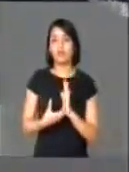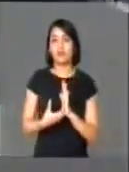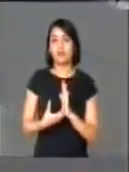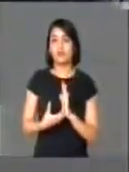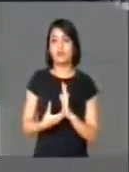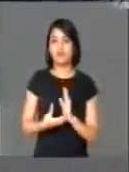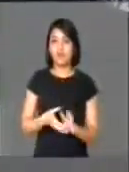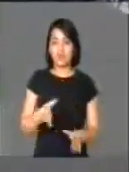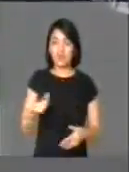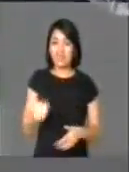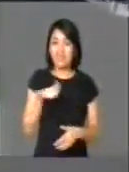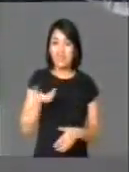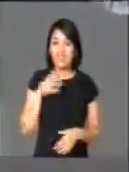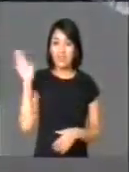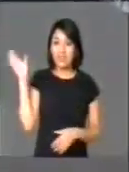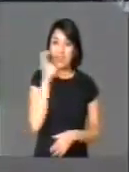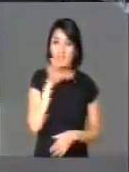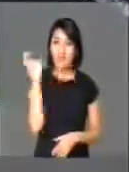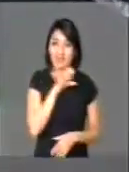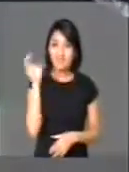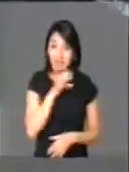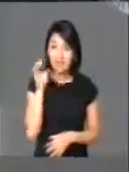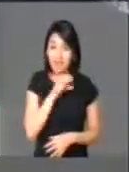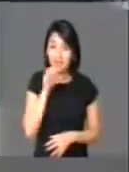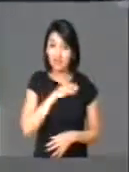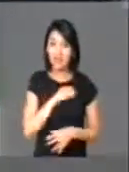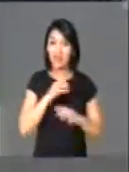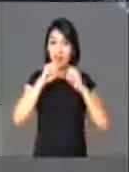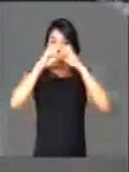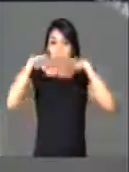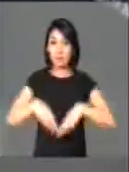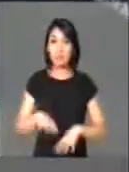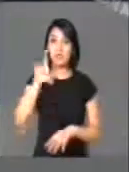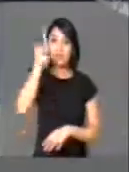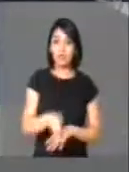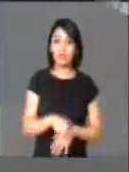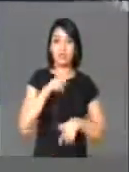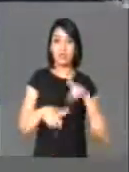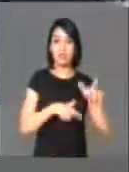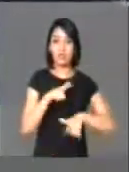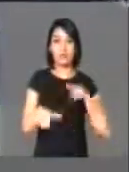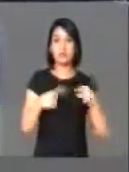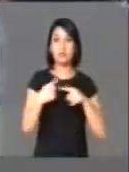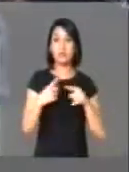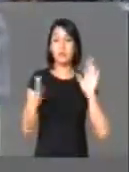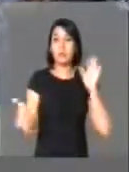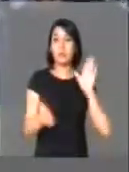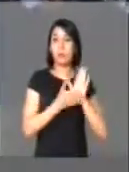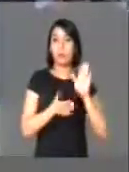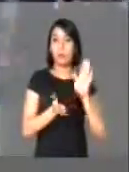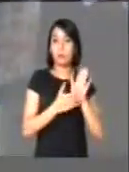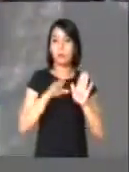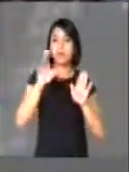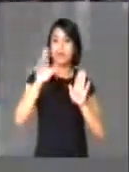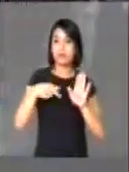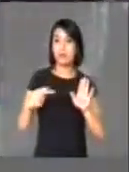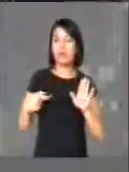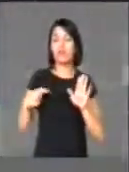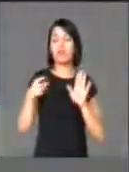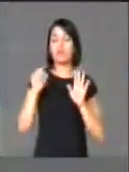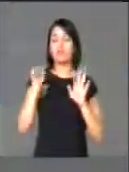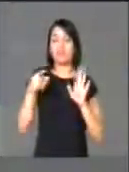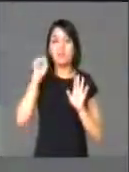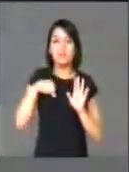a precarização de direitos trabalhistas, porque essa proposta incide sim sobre a jornada